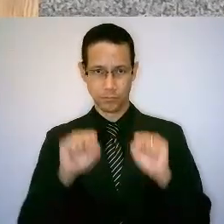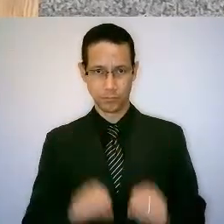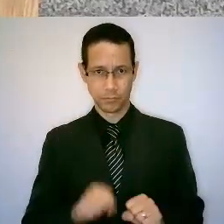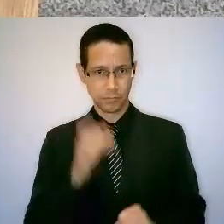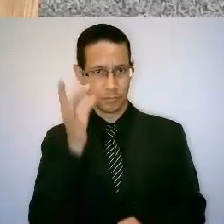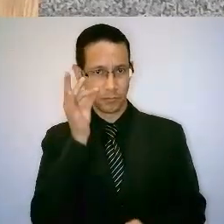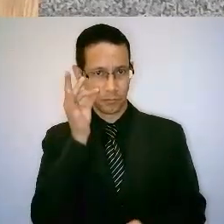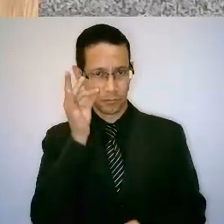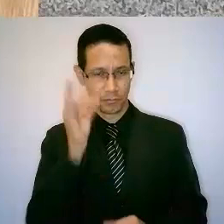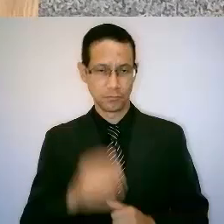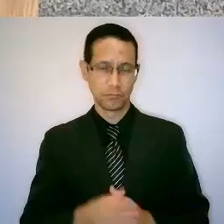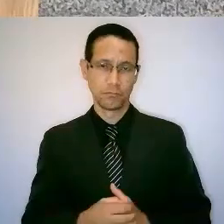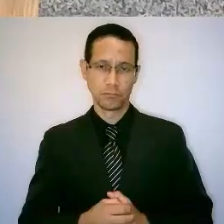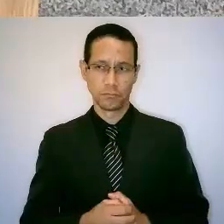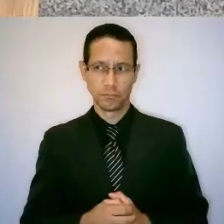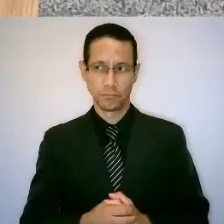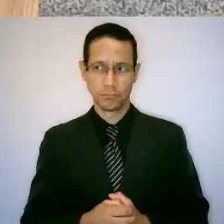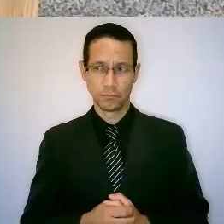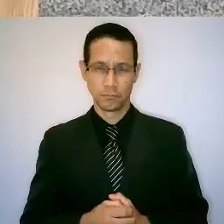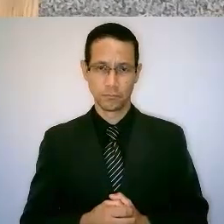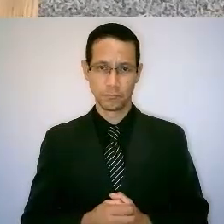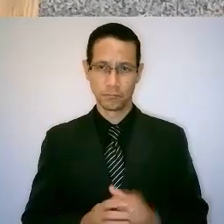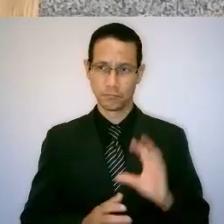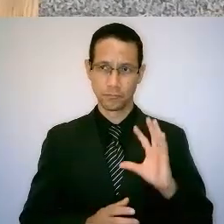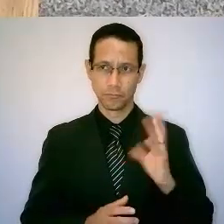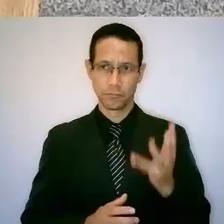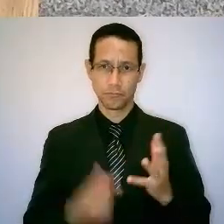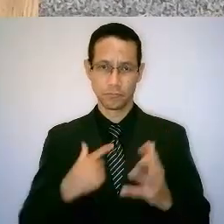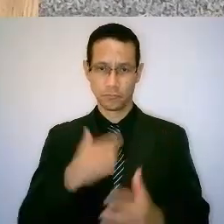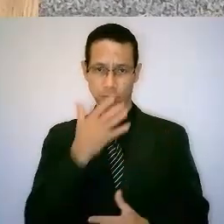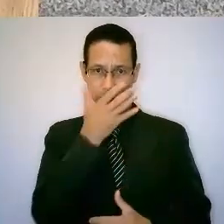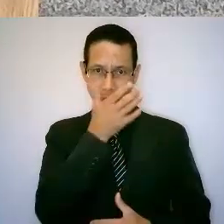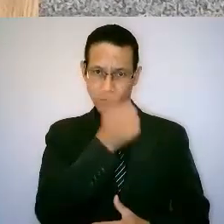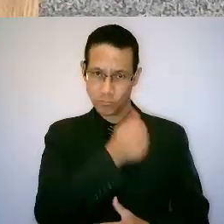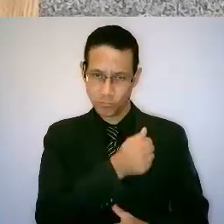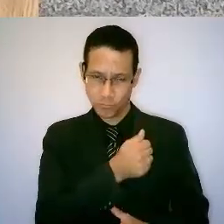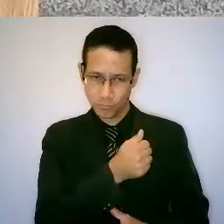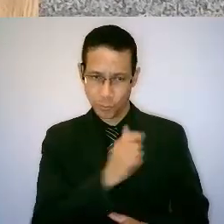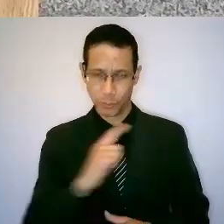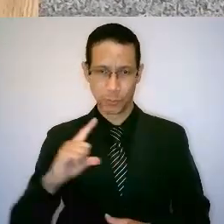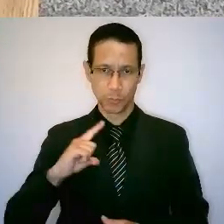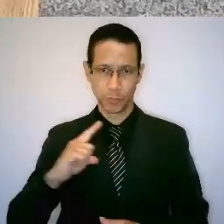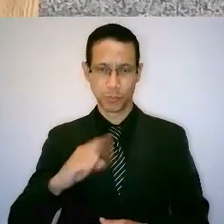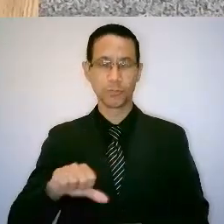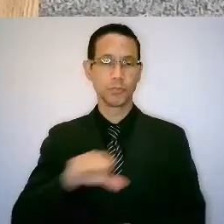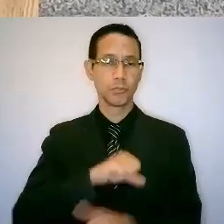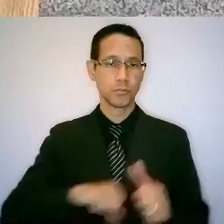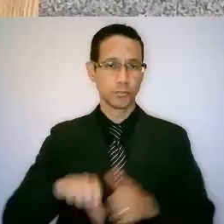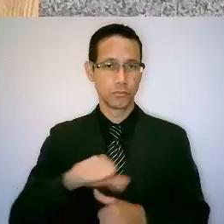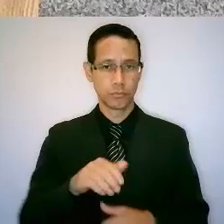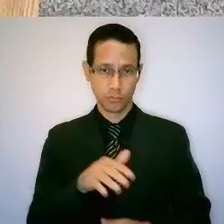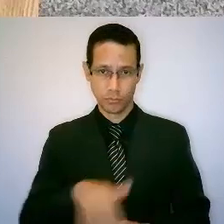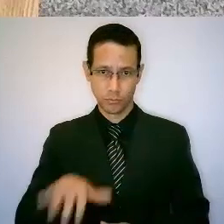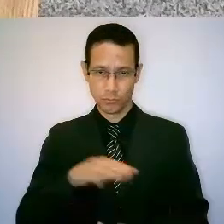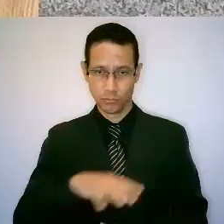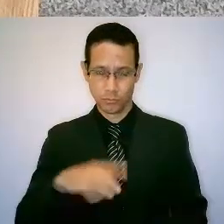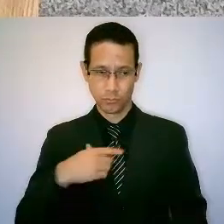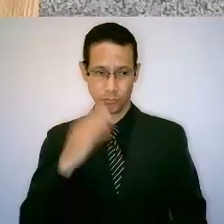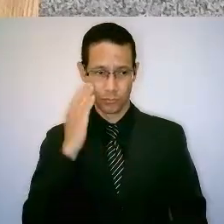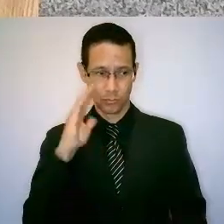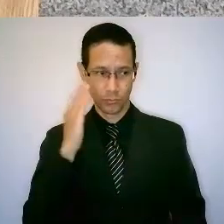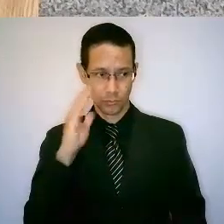é uma pretensa vítima sobrevivente mas no nosso entender e com base